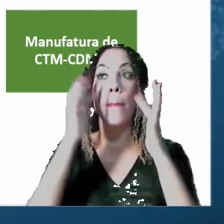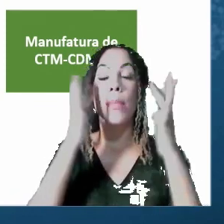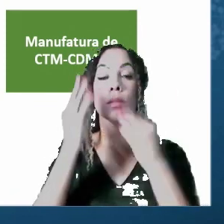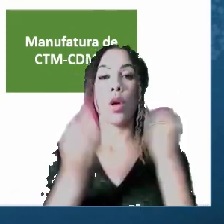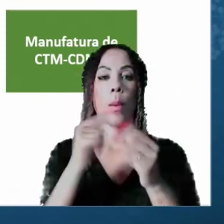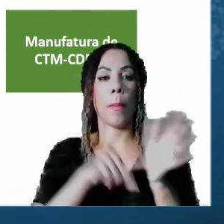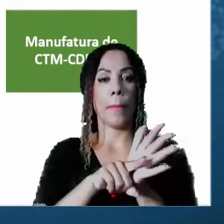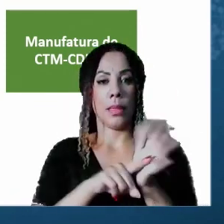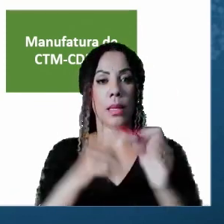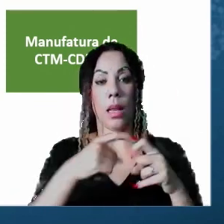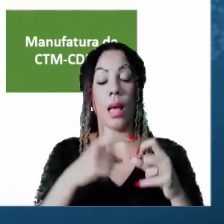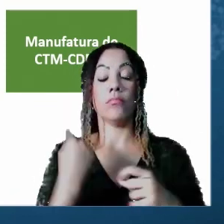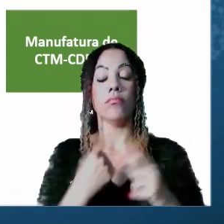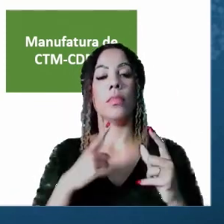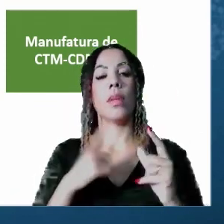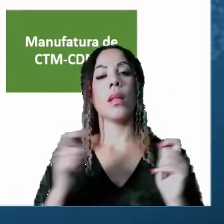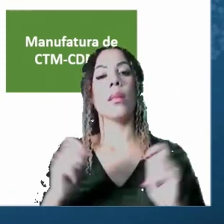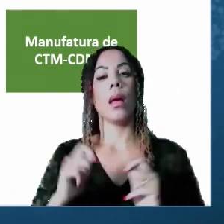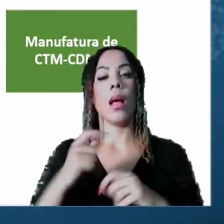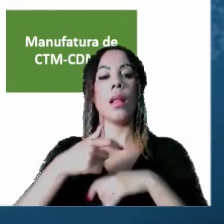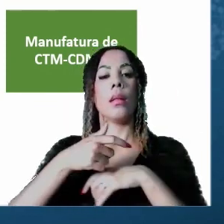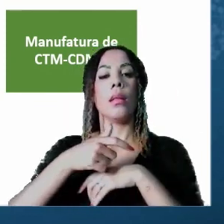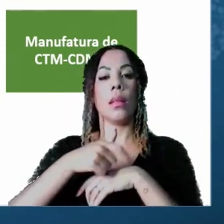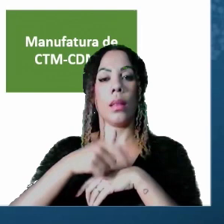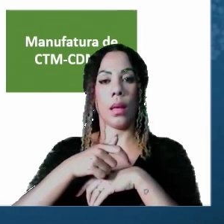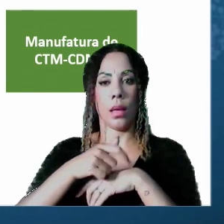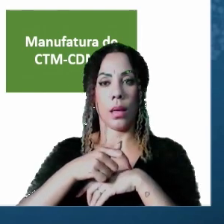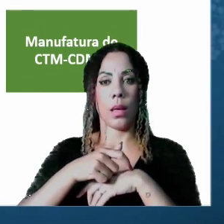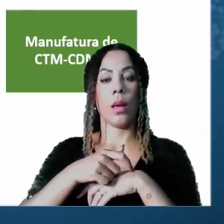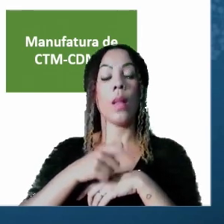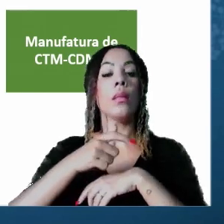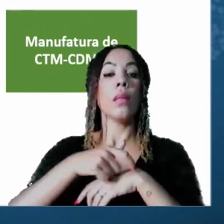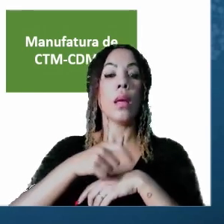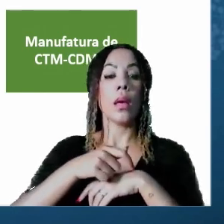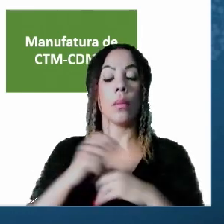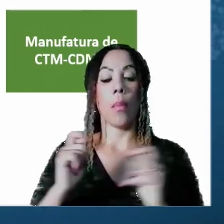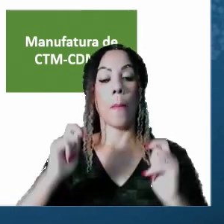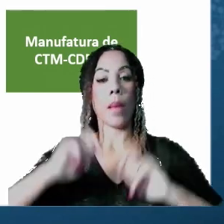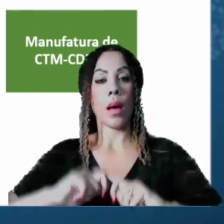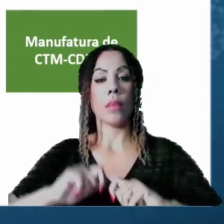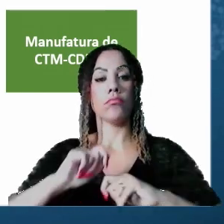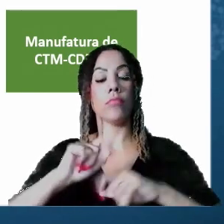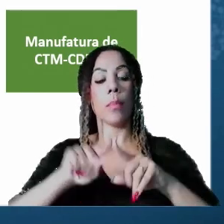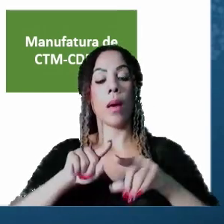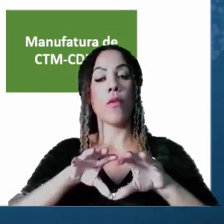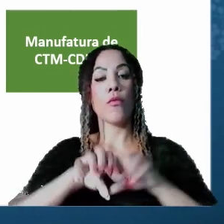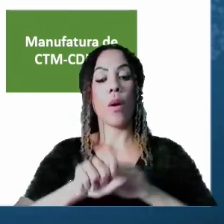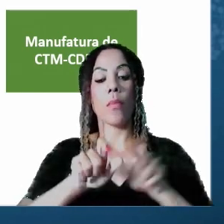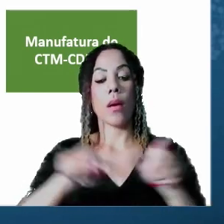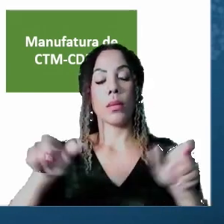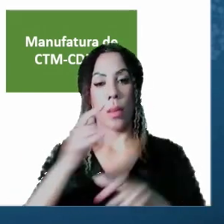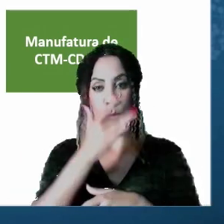para pensar, temos tempo para capacitar e dar formação a esse pessoal.